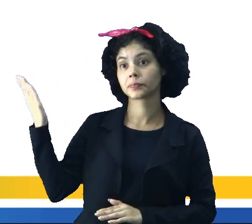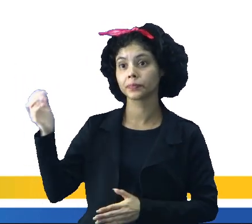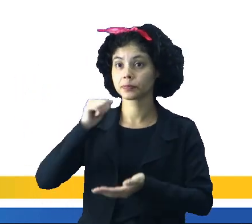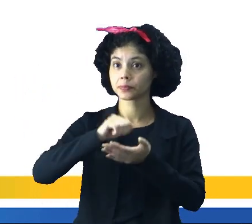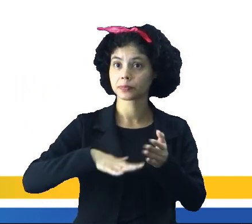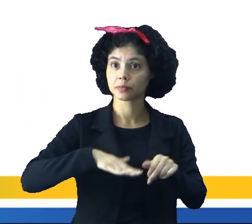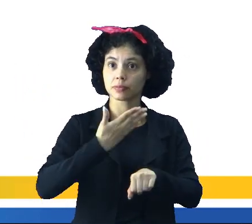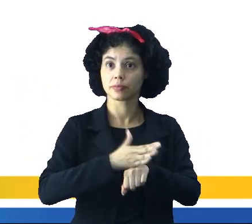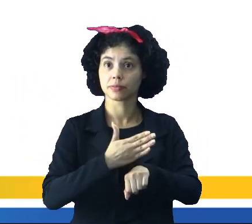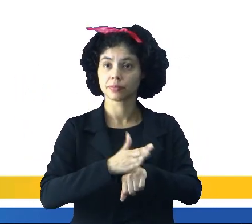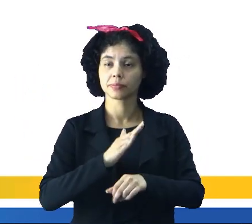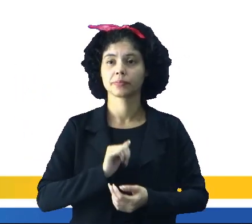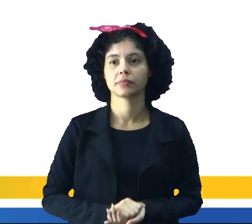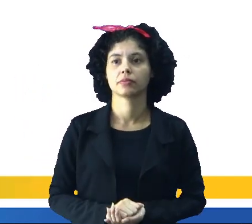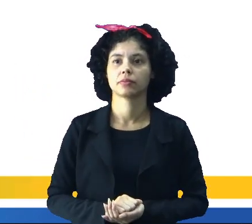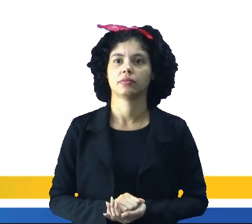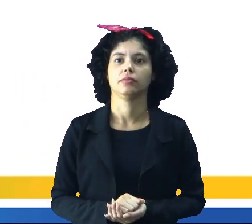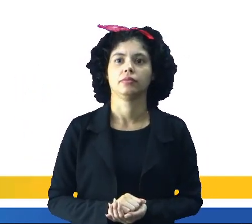Exercitando.